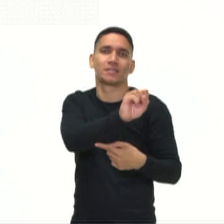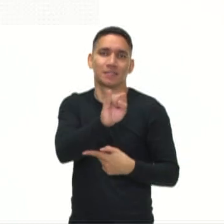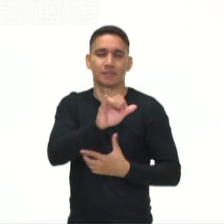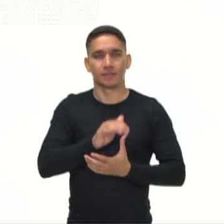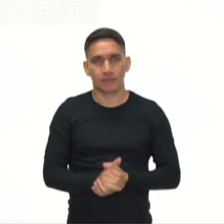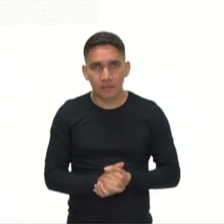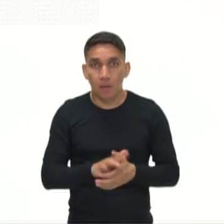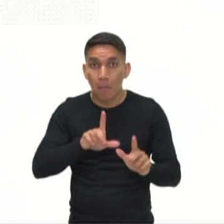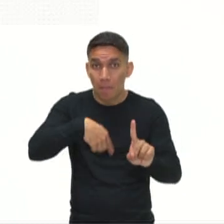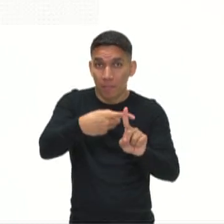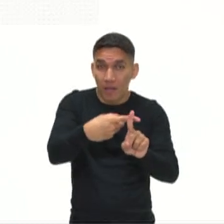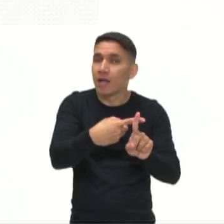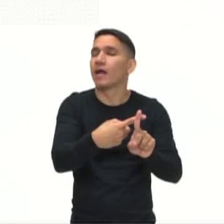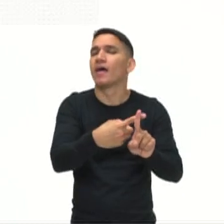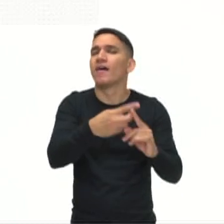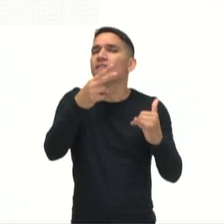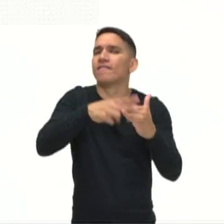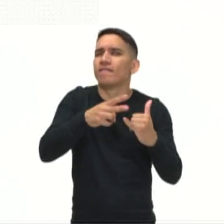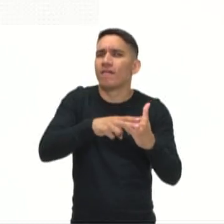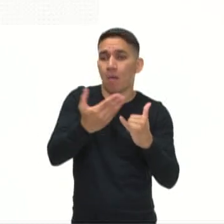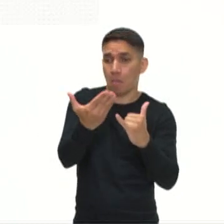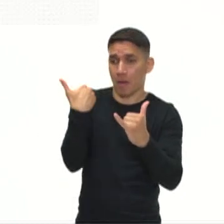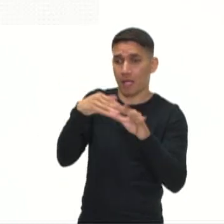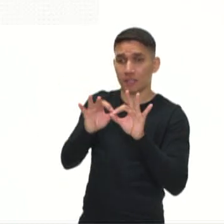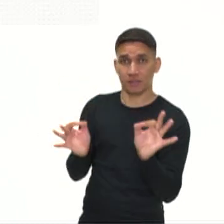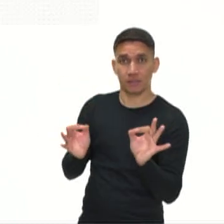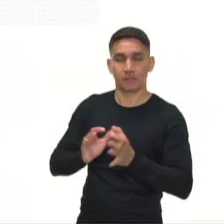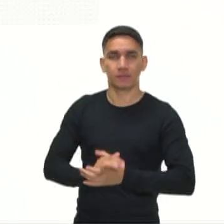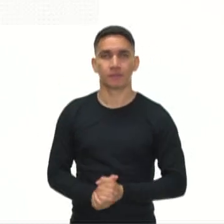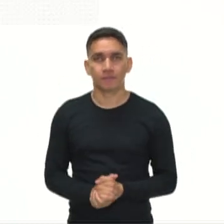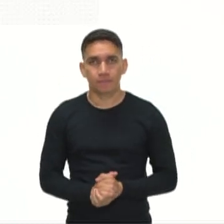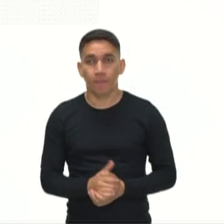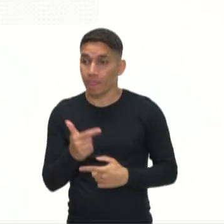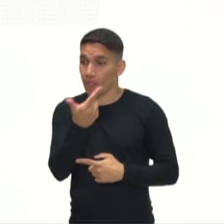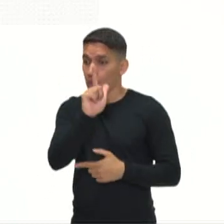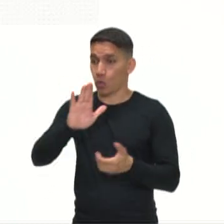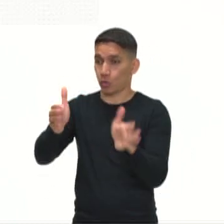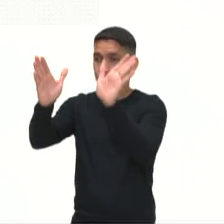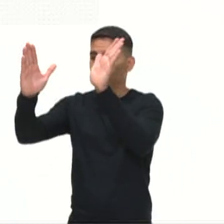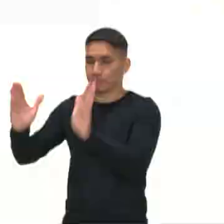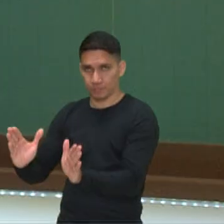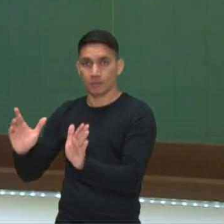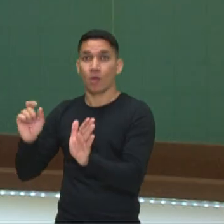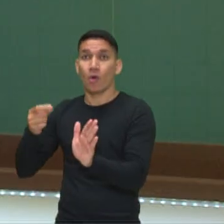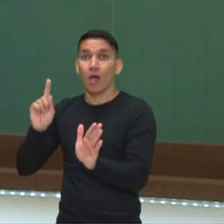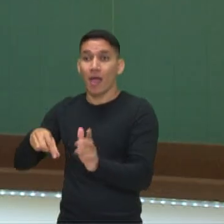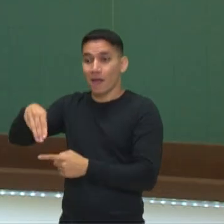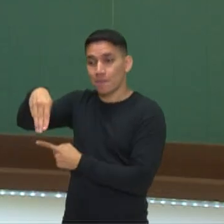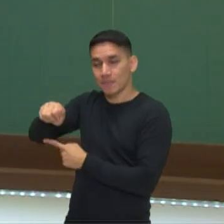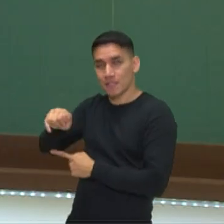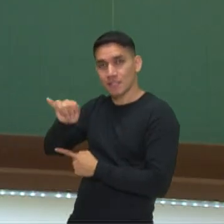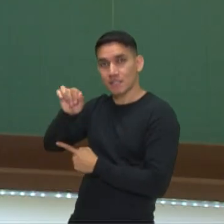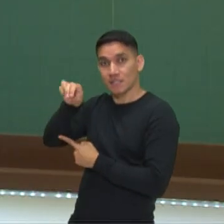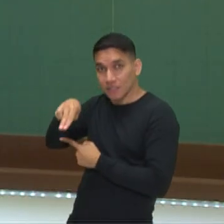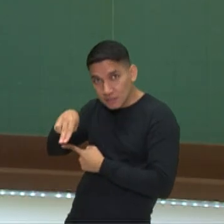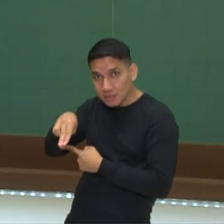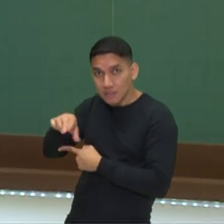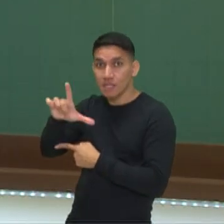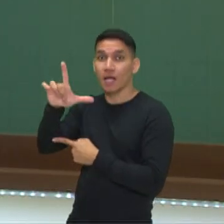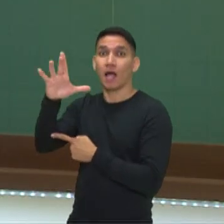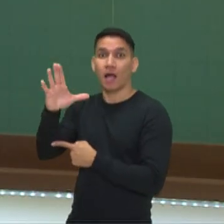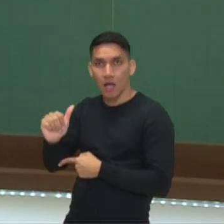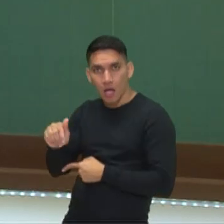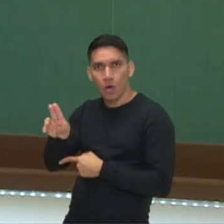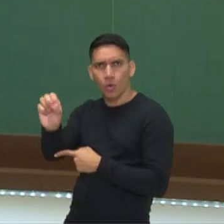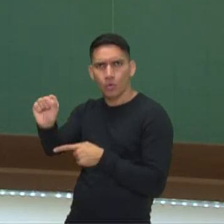o verbo no passado simples. A outra oração é a main clause, a oração